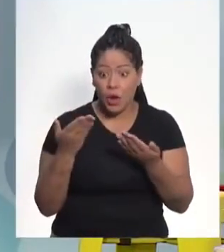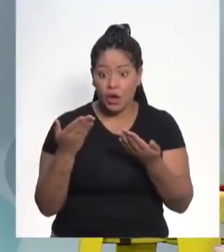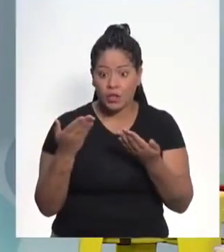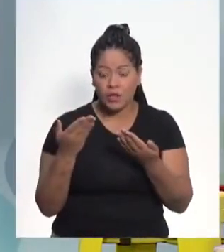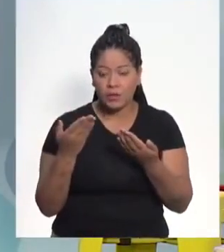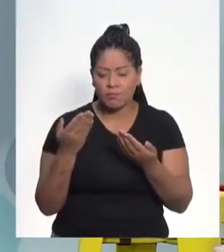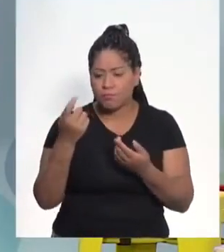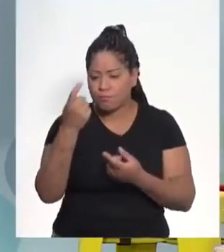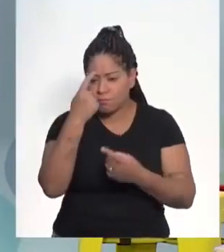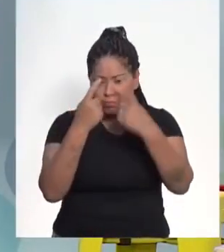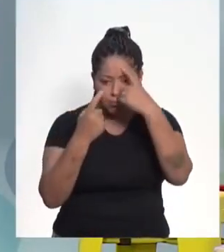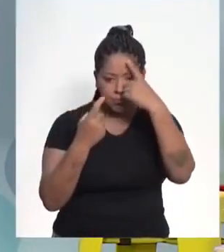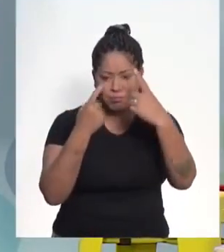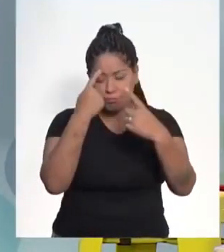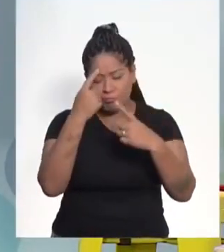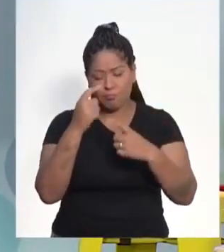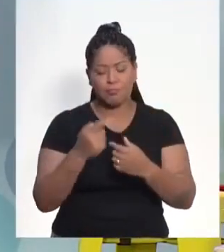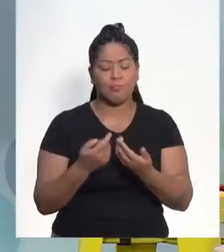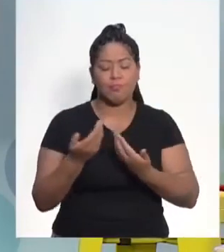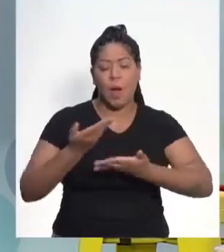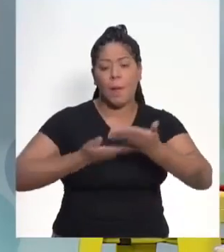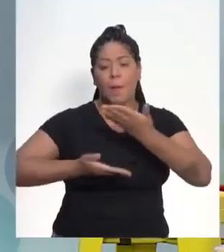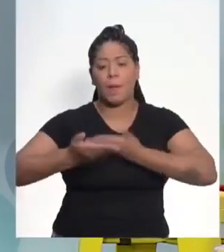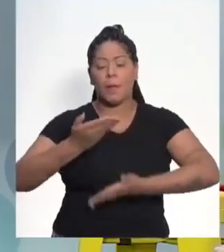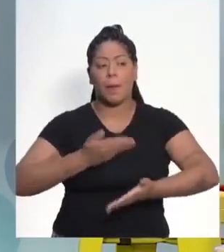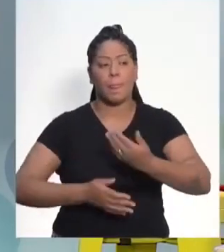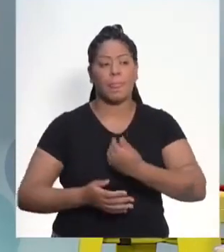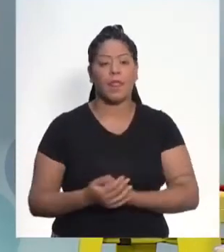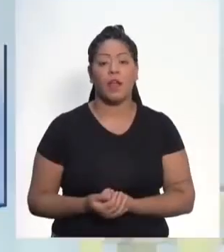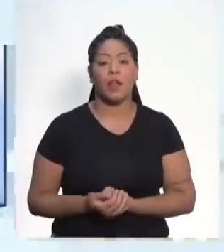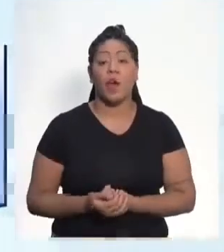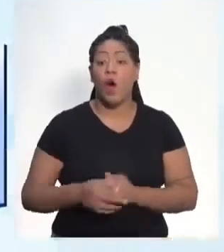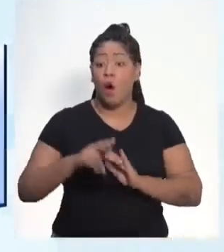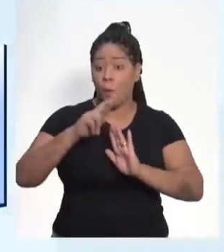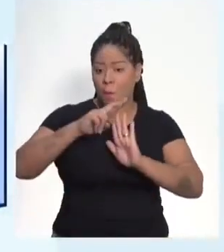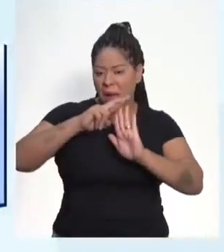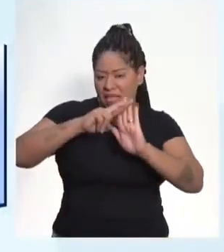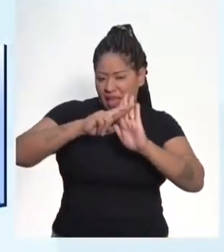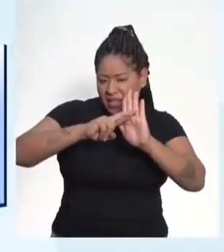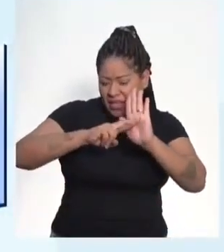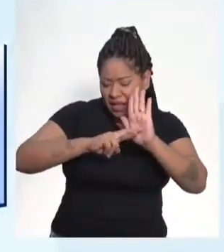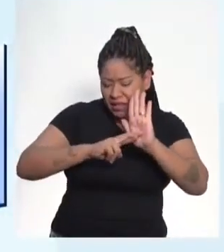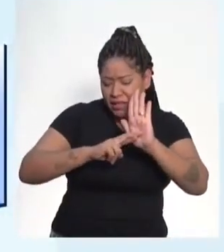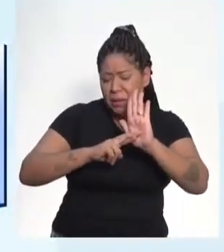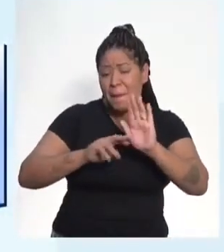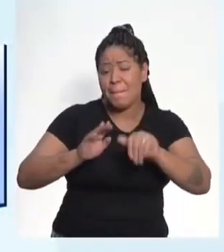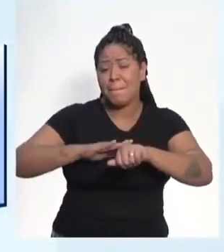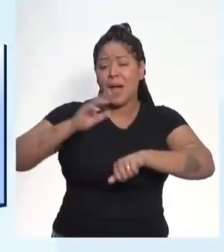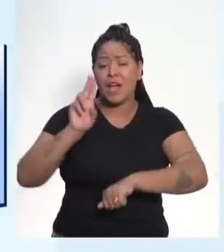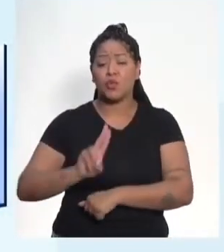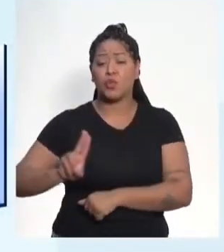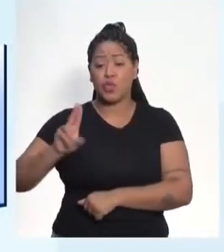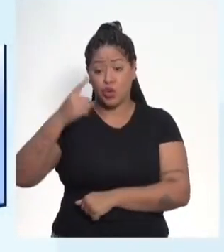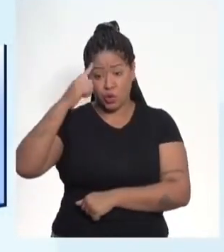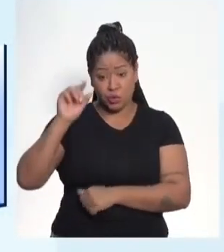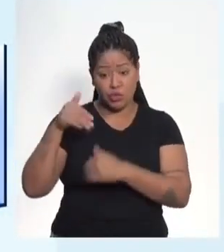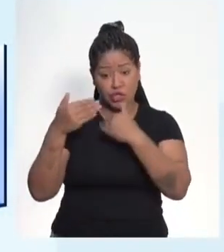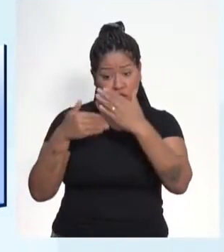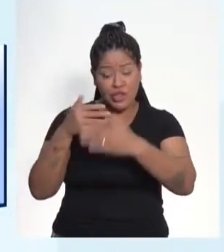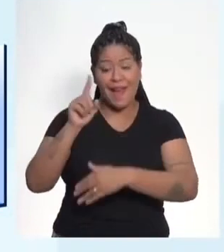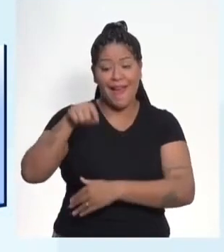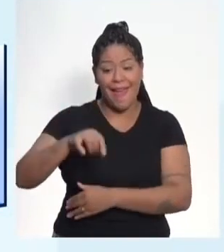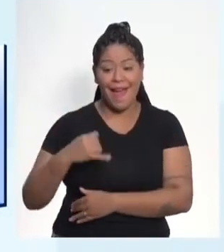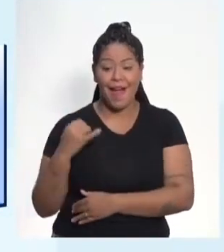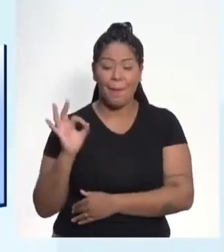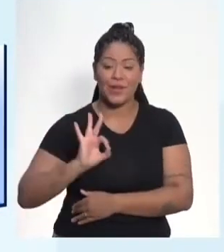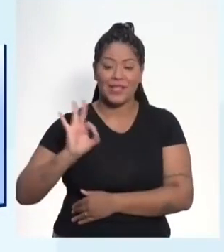aqui, literalmente, né? Então, o que acontece? Possivelmente, um dos conceitos matemáticos mais utilizados no nosso cotidiano seja a porcentagem.